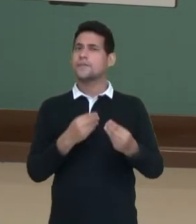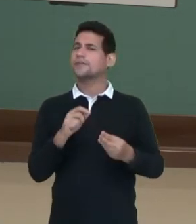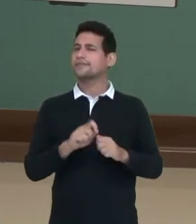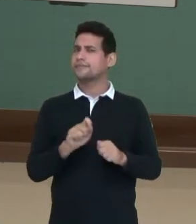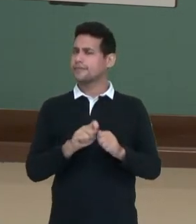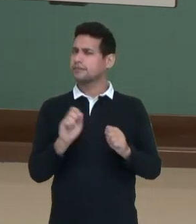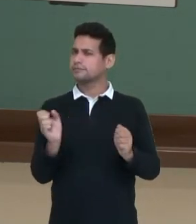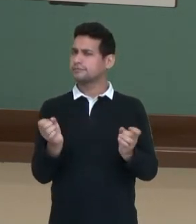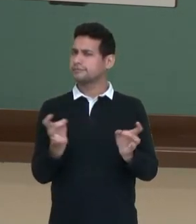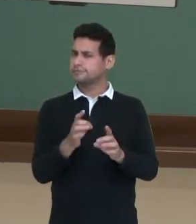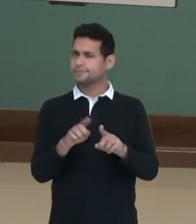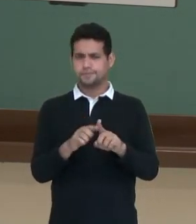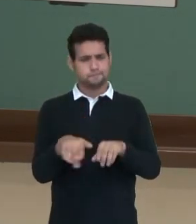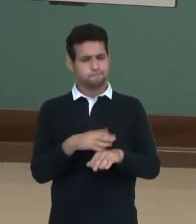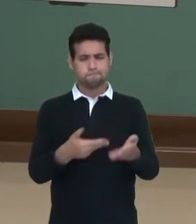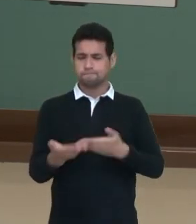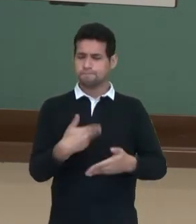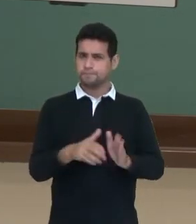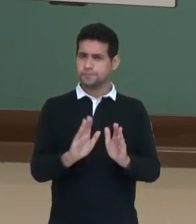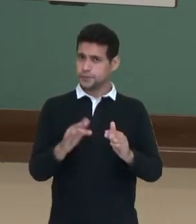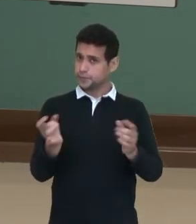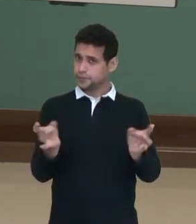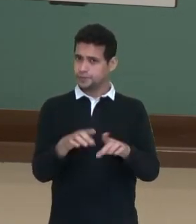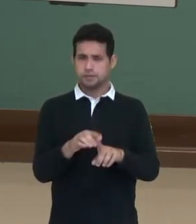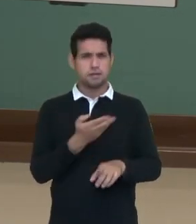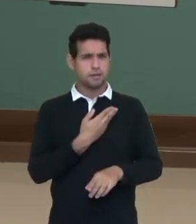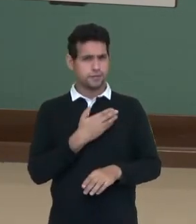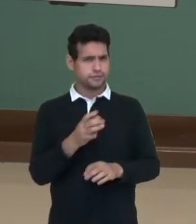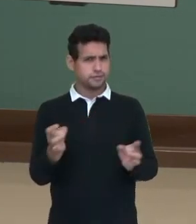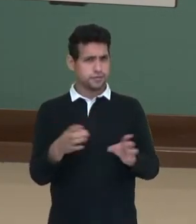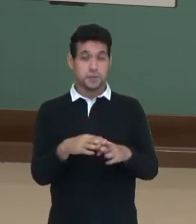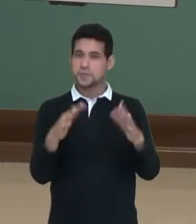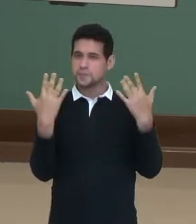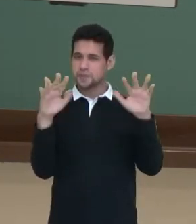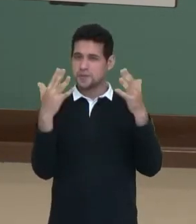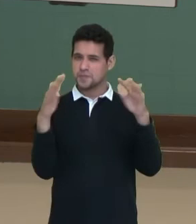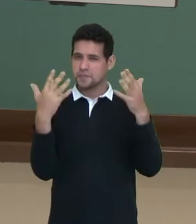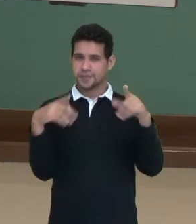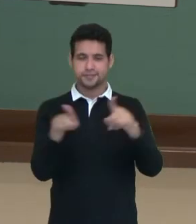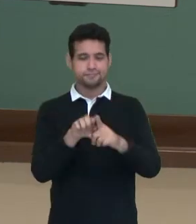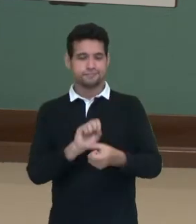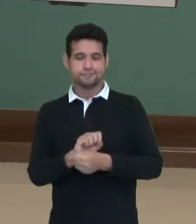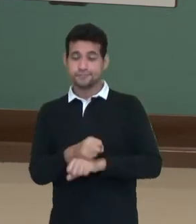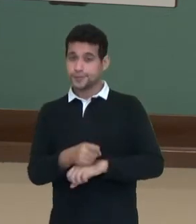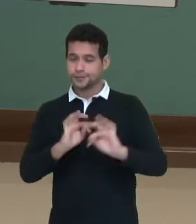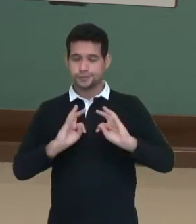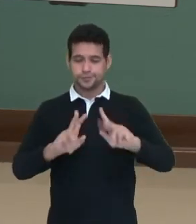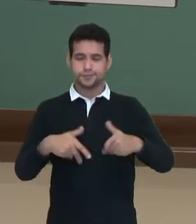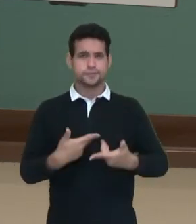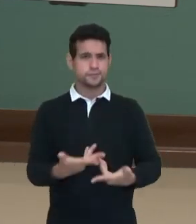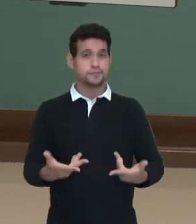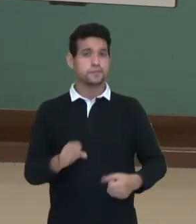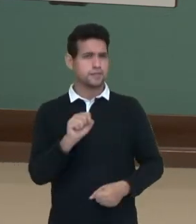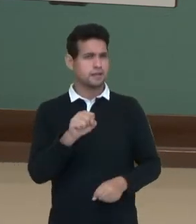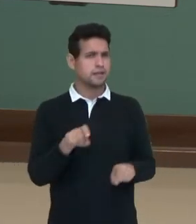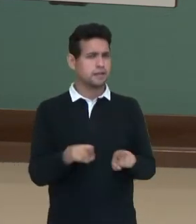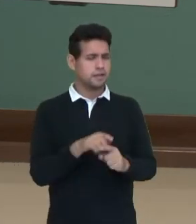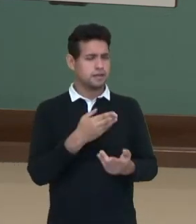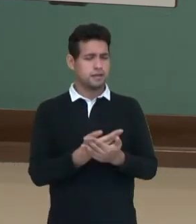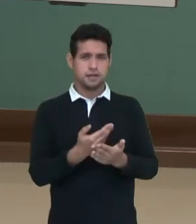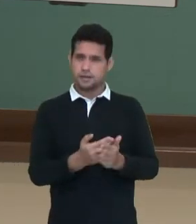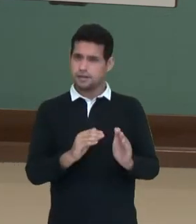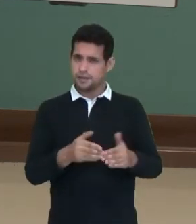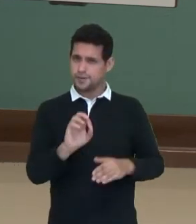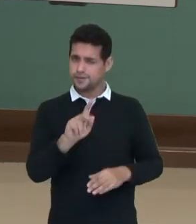Fez aí uma sadia discussão com a tua turma, com os teus colegas? Parabéns pela dedicação de todos vocês aí nesta aula,